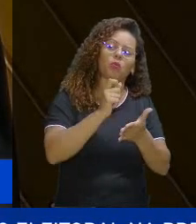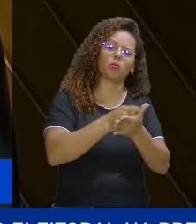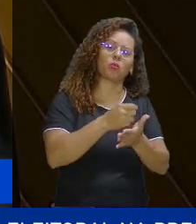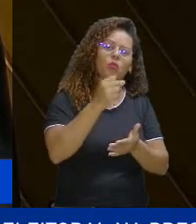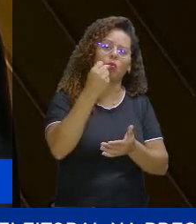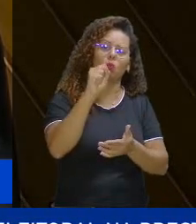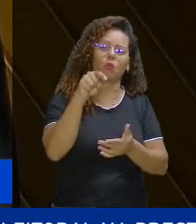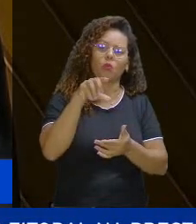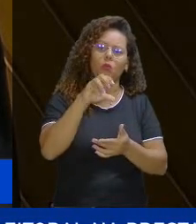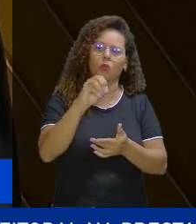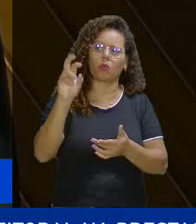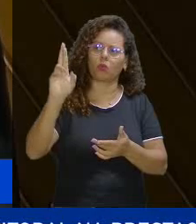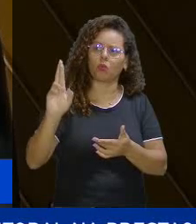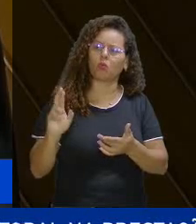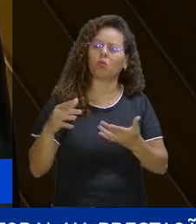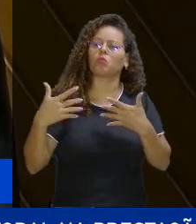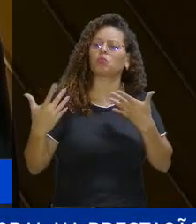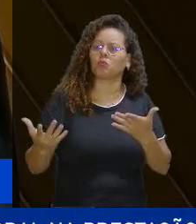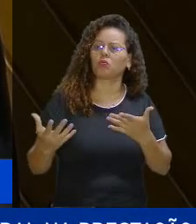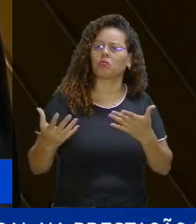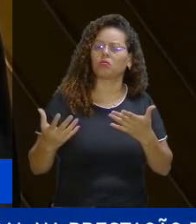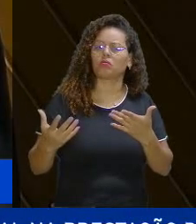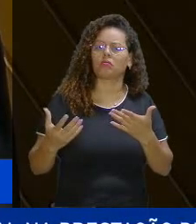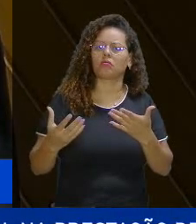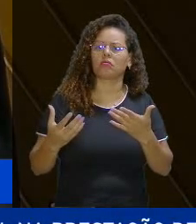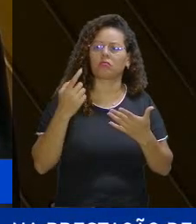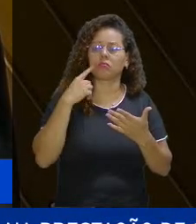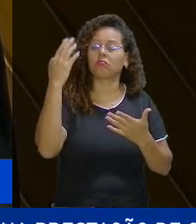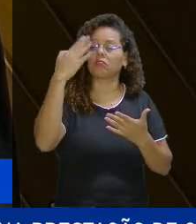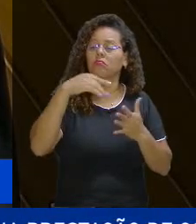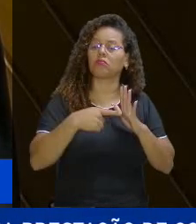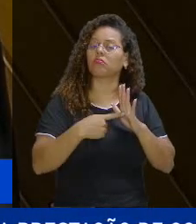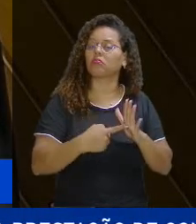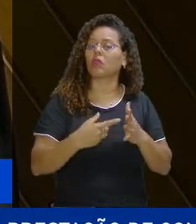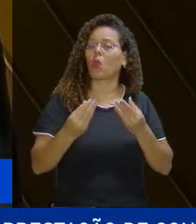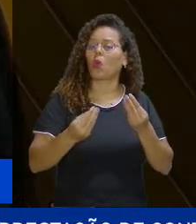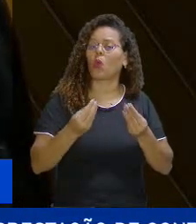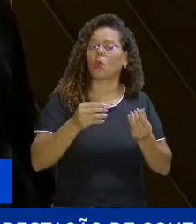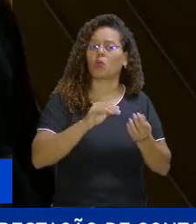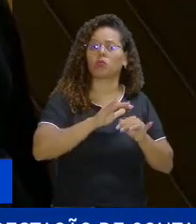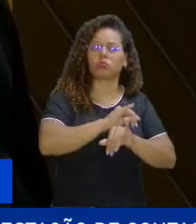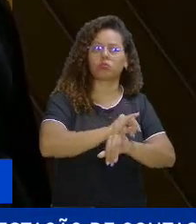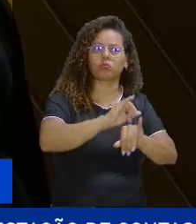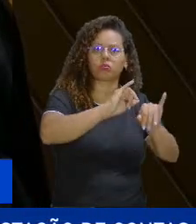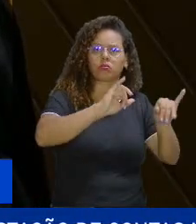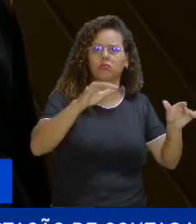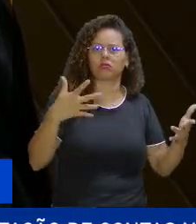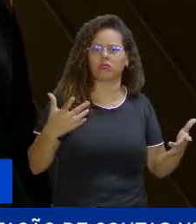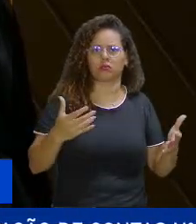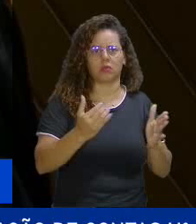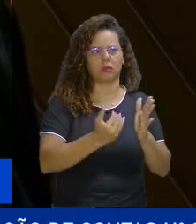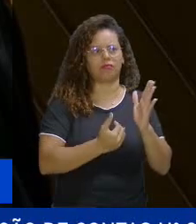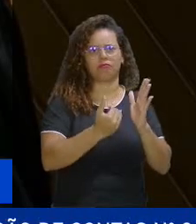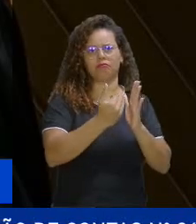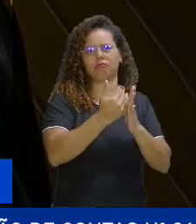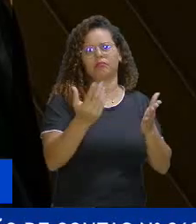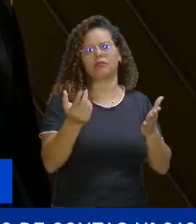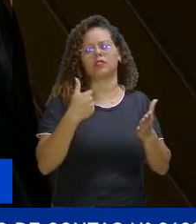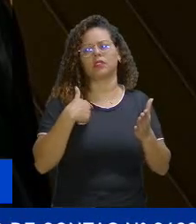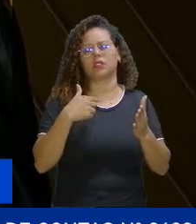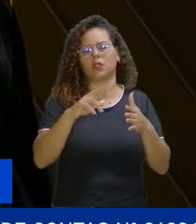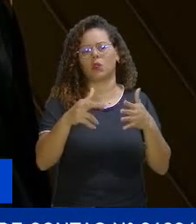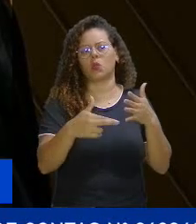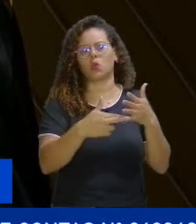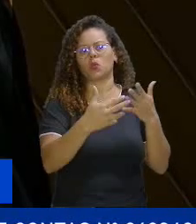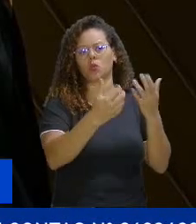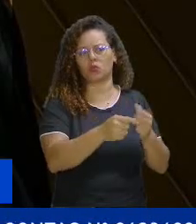com a produção de jingles, vinhetas e slogans, por considerá-la muito acima da média. Requer o provimento do